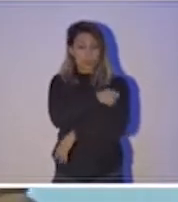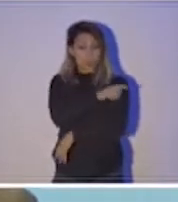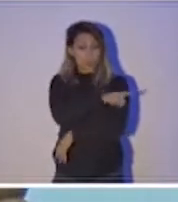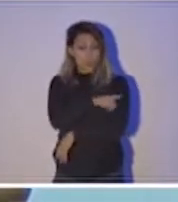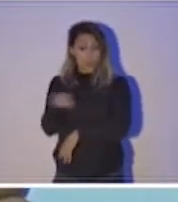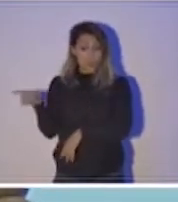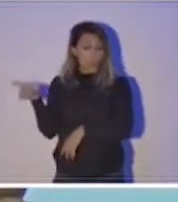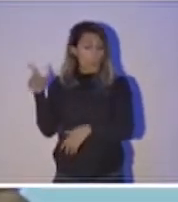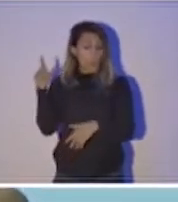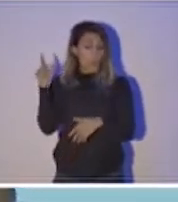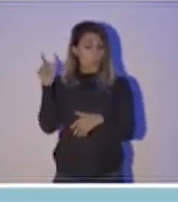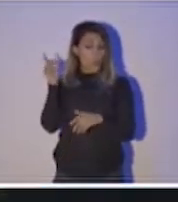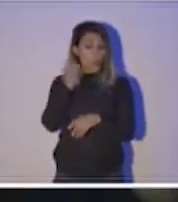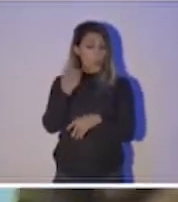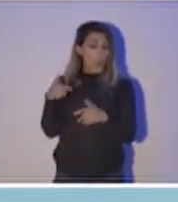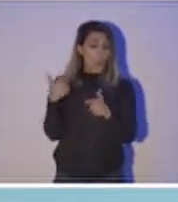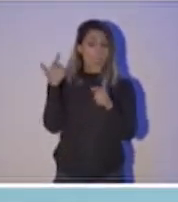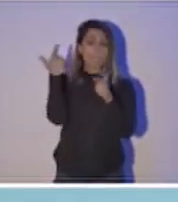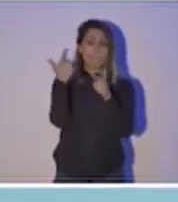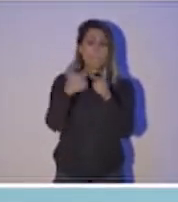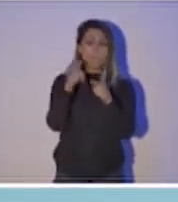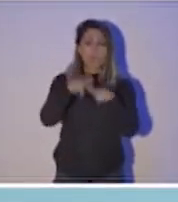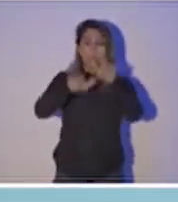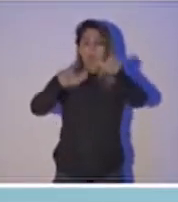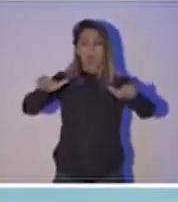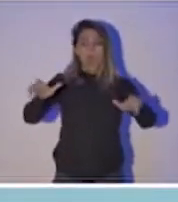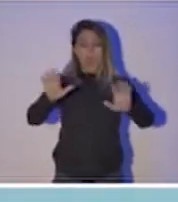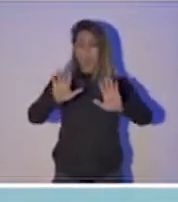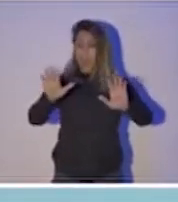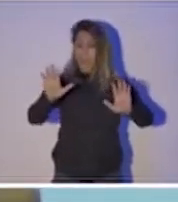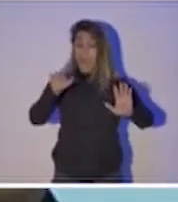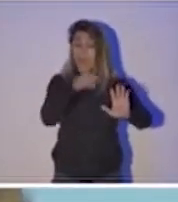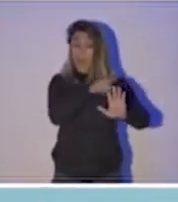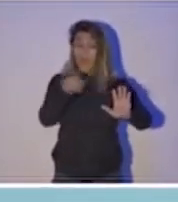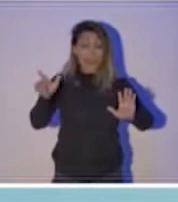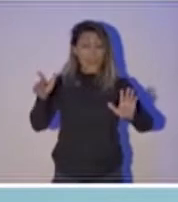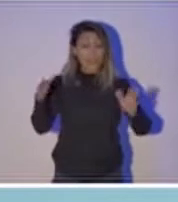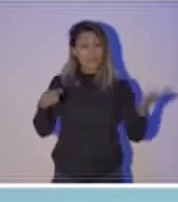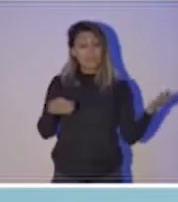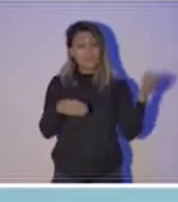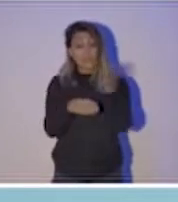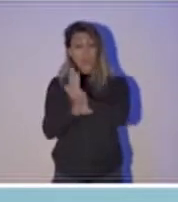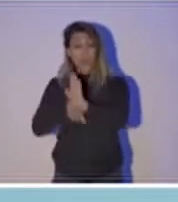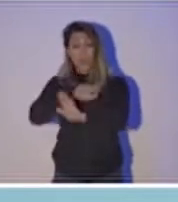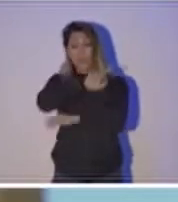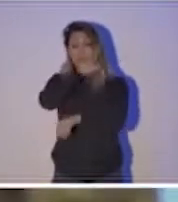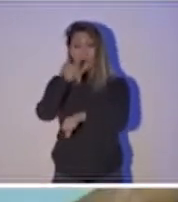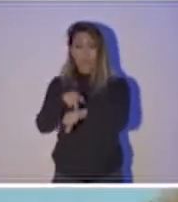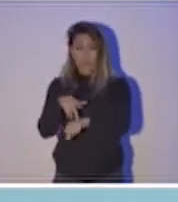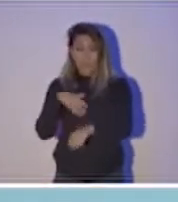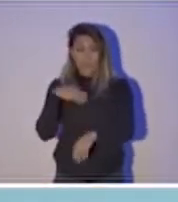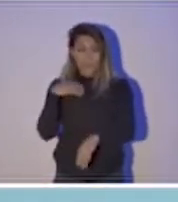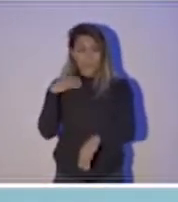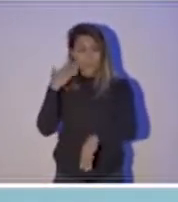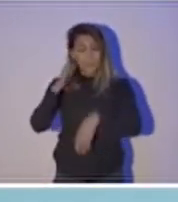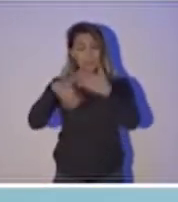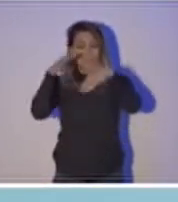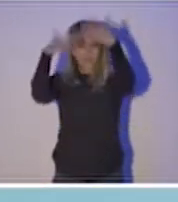sejam consultados. Por isso que, por exemplo, no início de cada aula, os minutos iniciais são